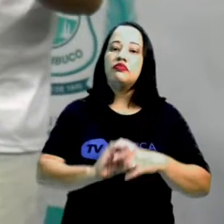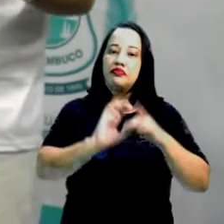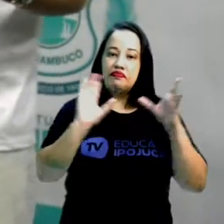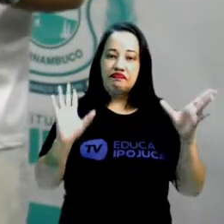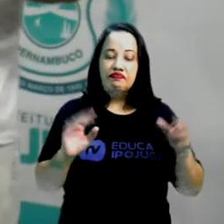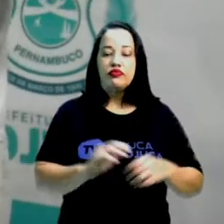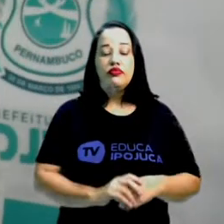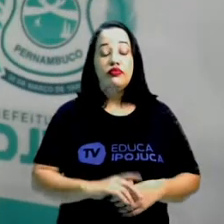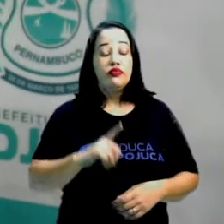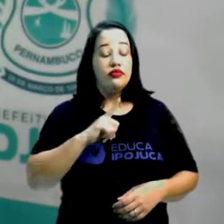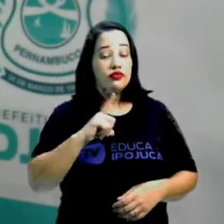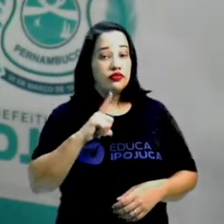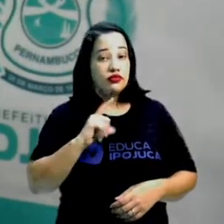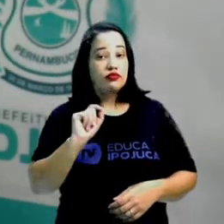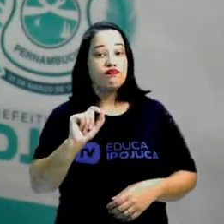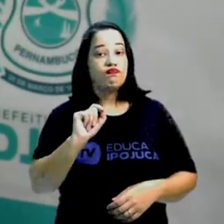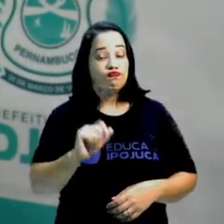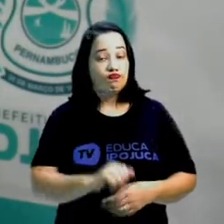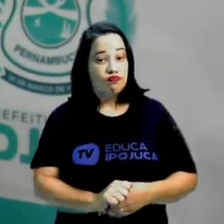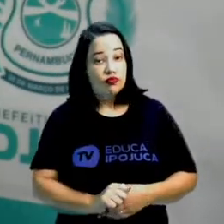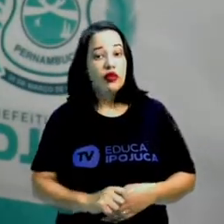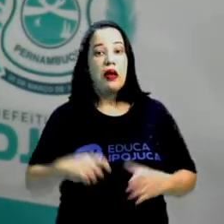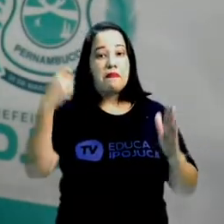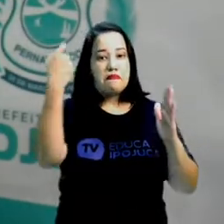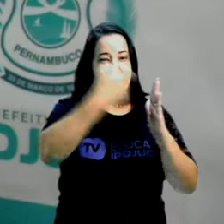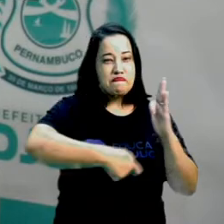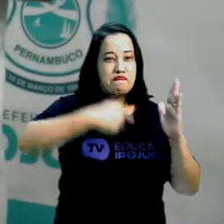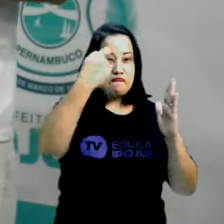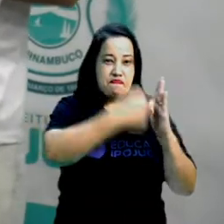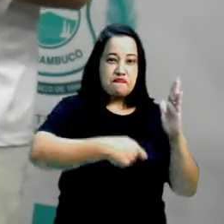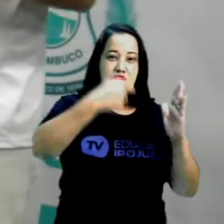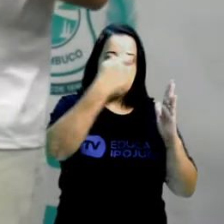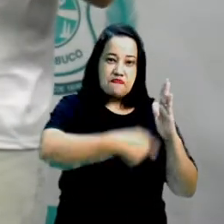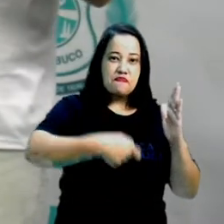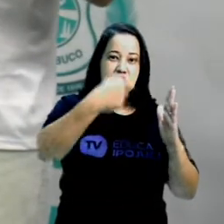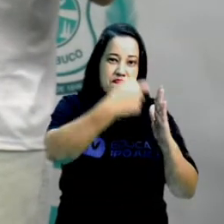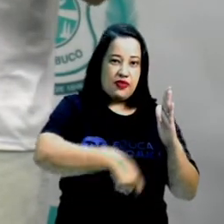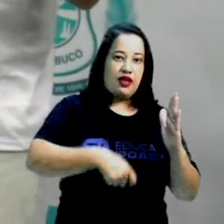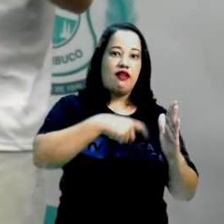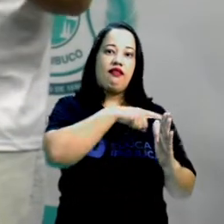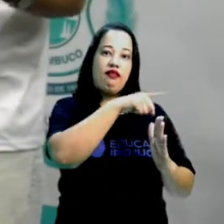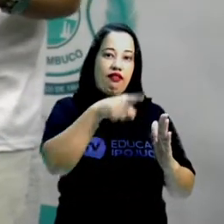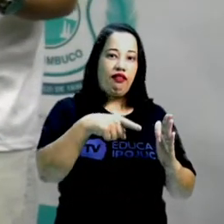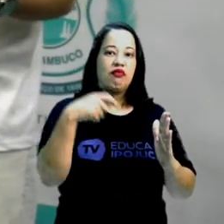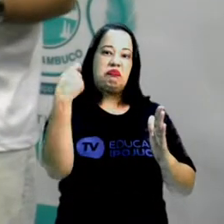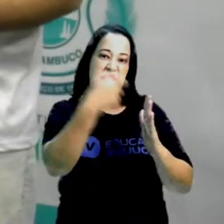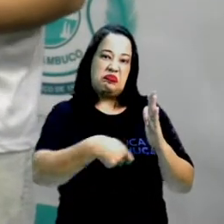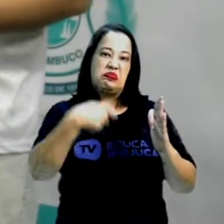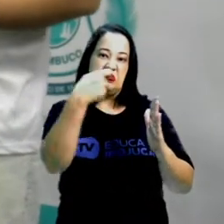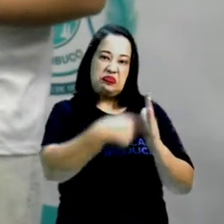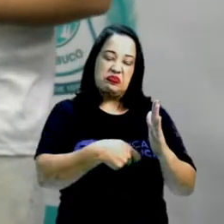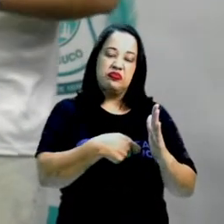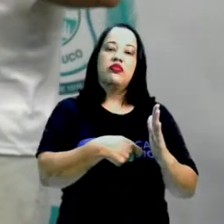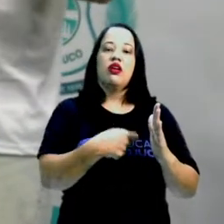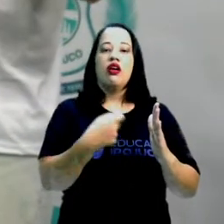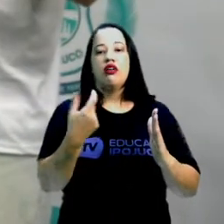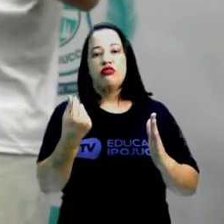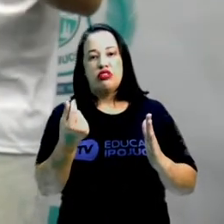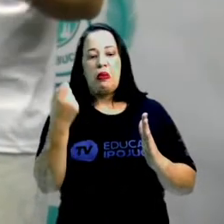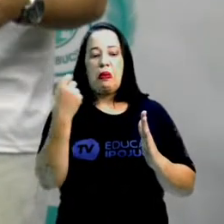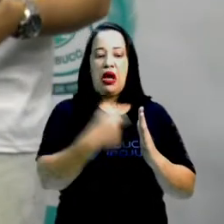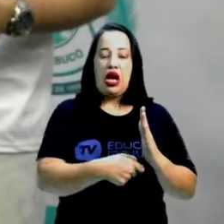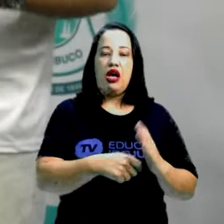século XVIII que vão deixar a população ali dos Estados Unidos insatisfeita, não é? Por exemplo, a